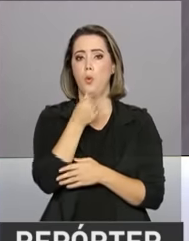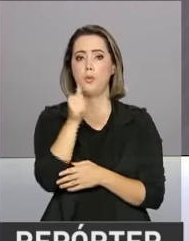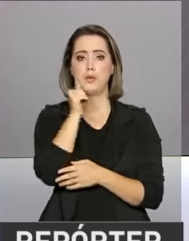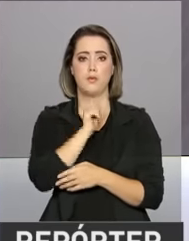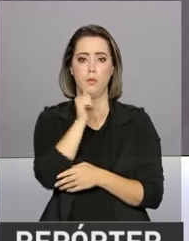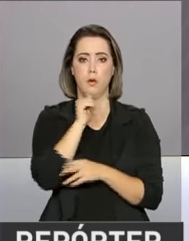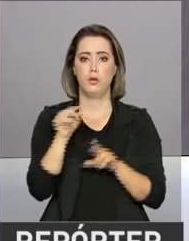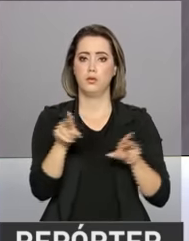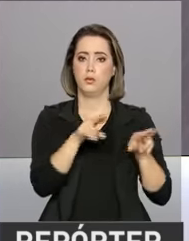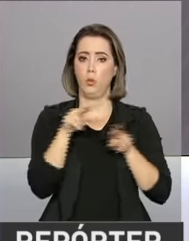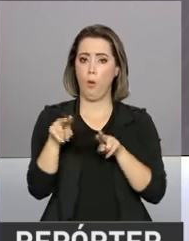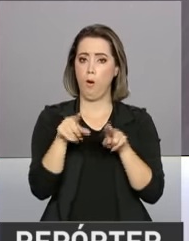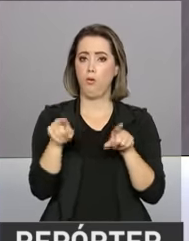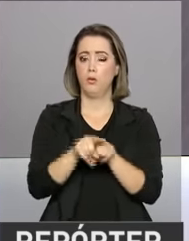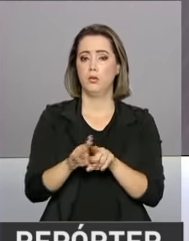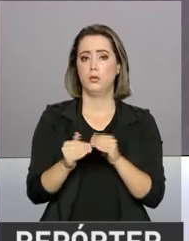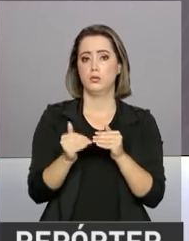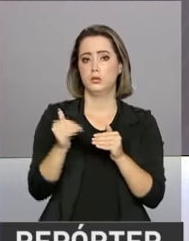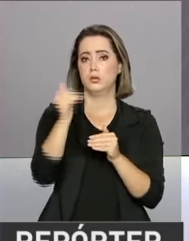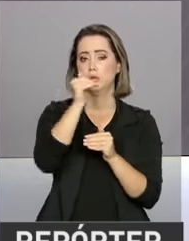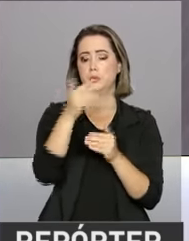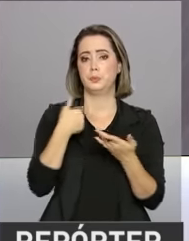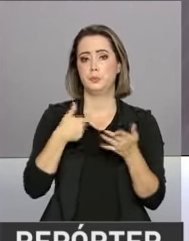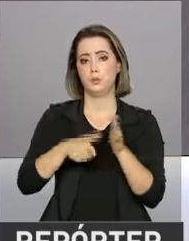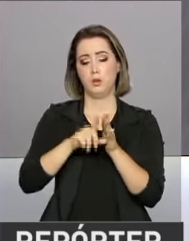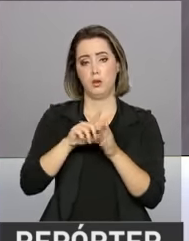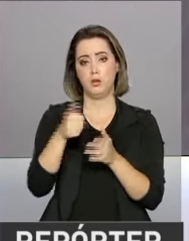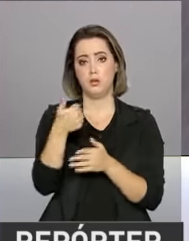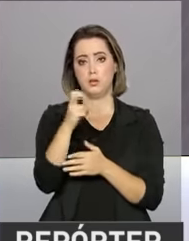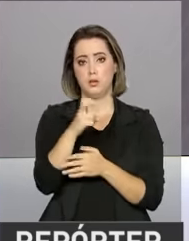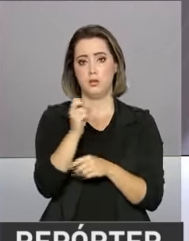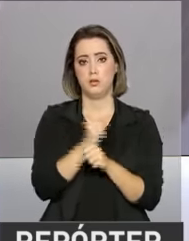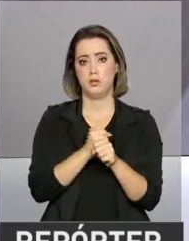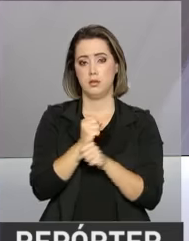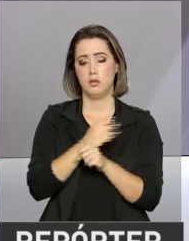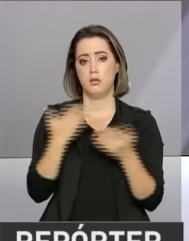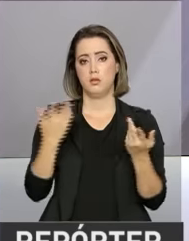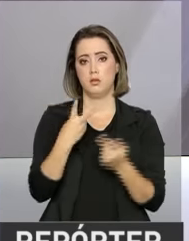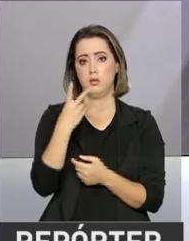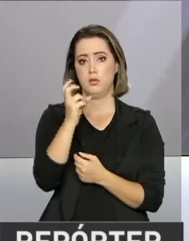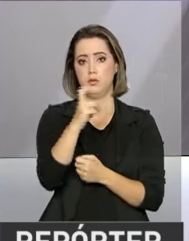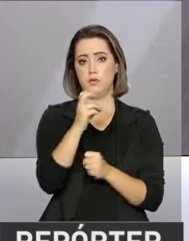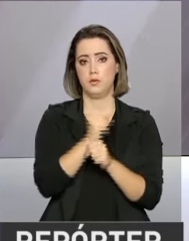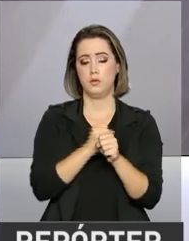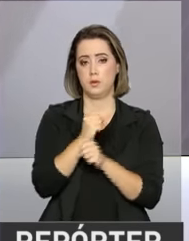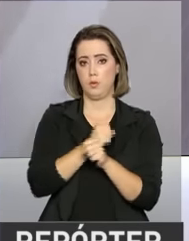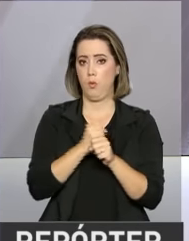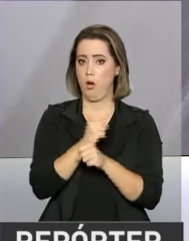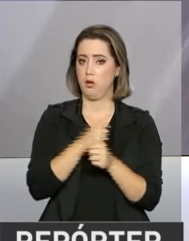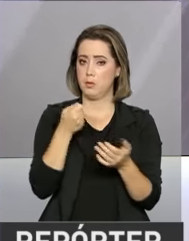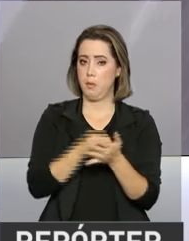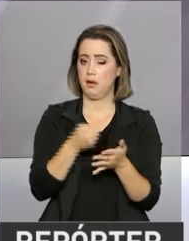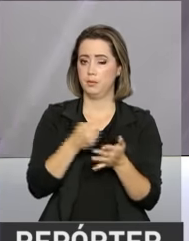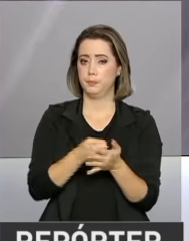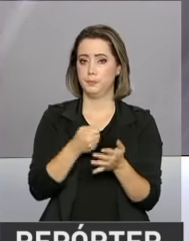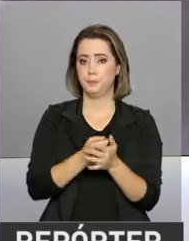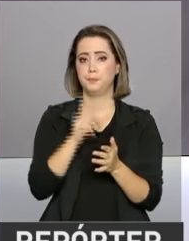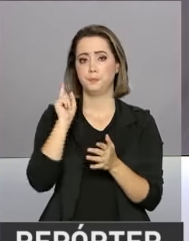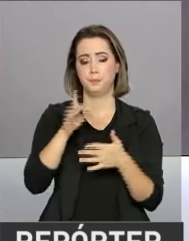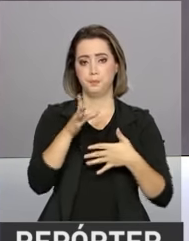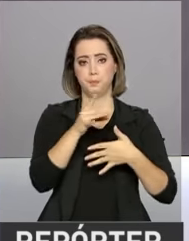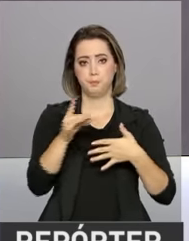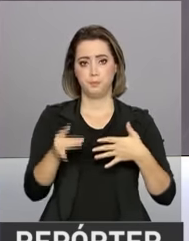mulheres e eleva o tempo mínimo de contribuição de 15 anos para 25 anos é importante destacar que os